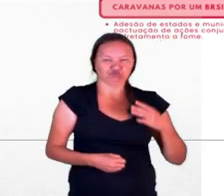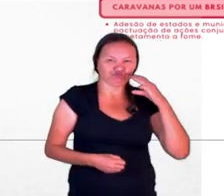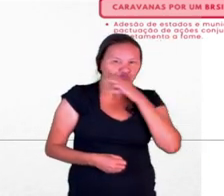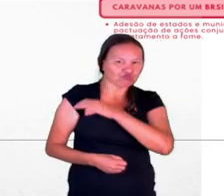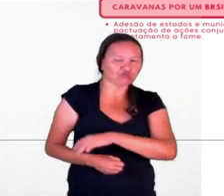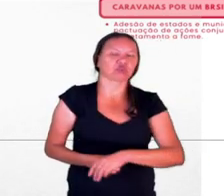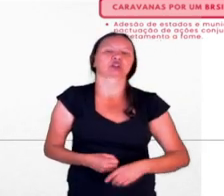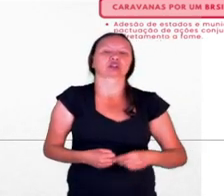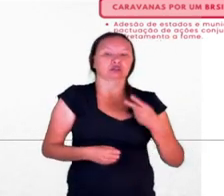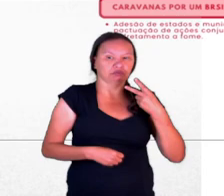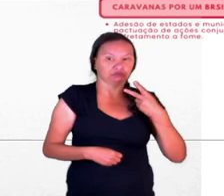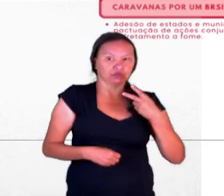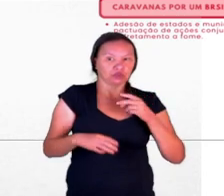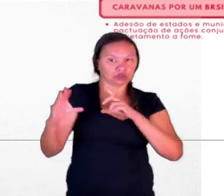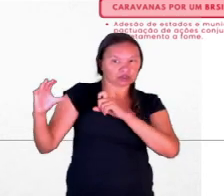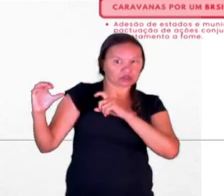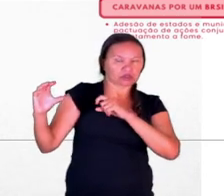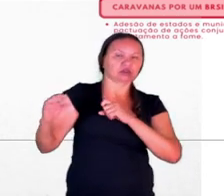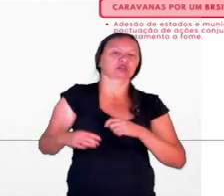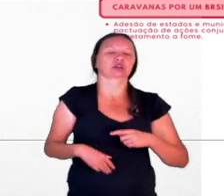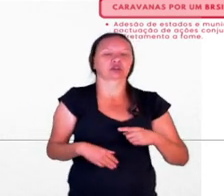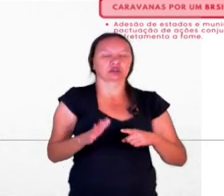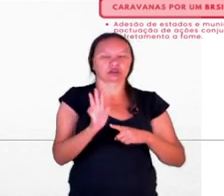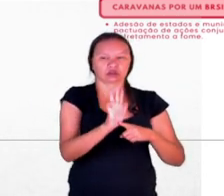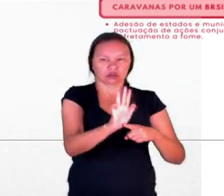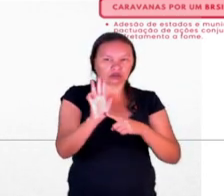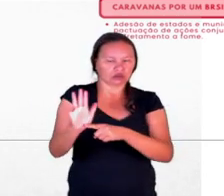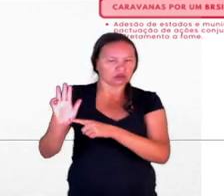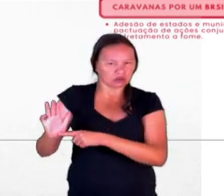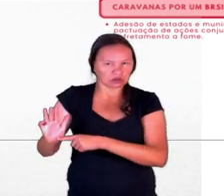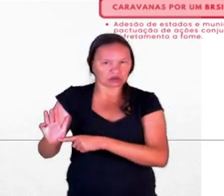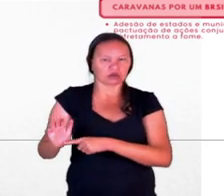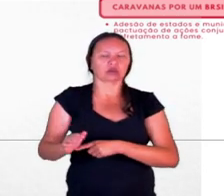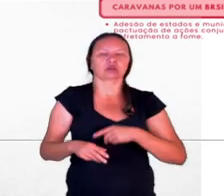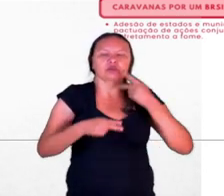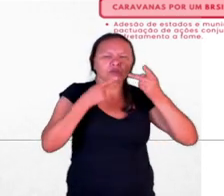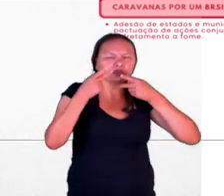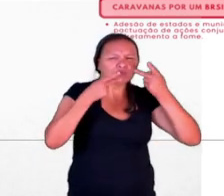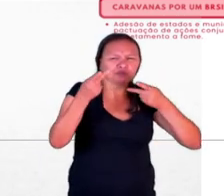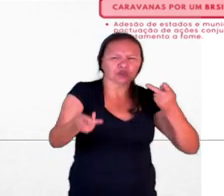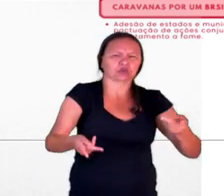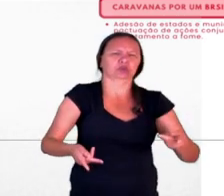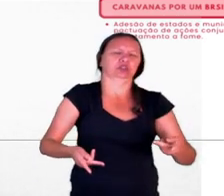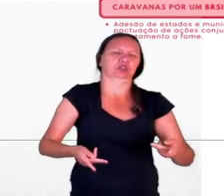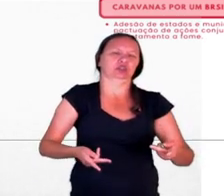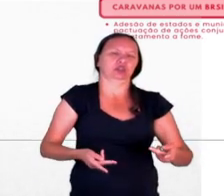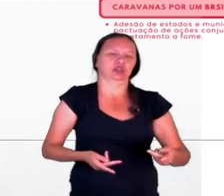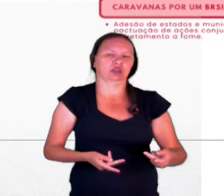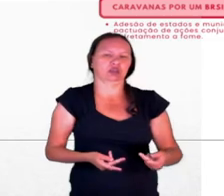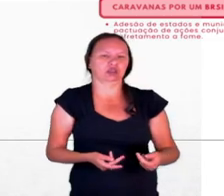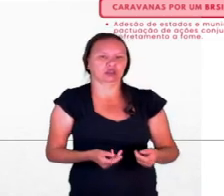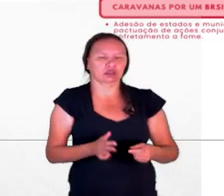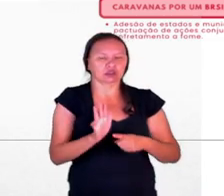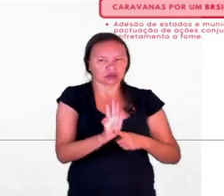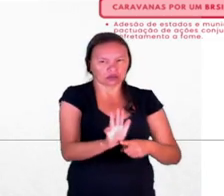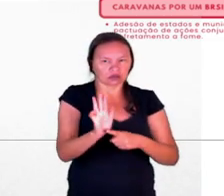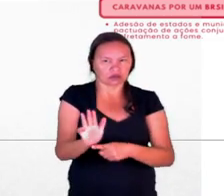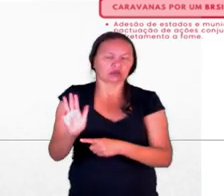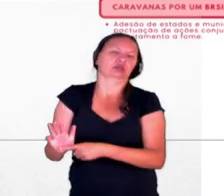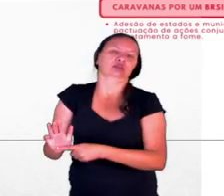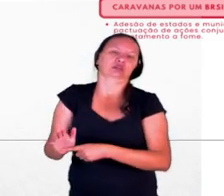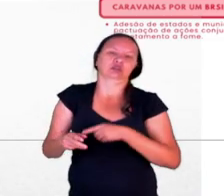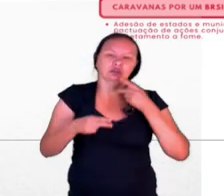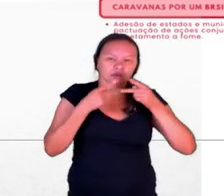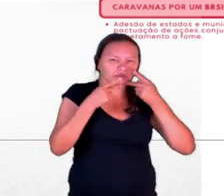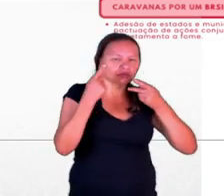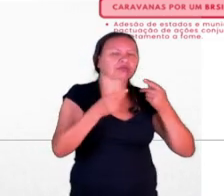slides apenas e vou deixar aqui acho que também esse processo do sisan já foi muito comentado e o conia tá aqui representado também acho que de falar